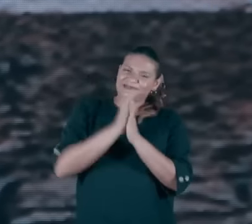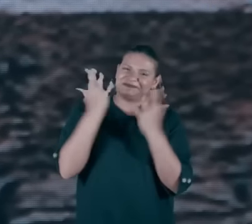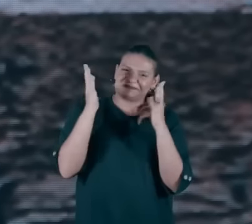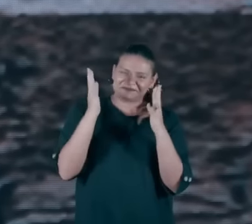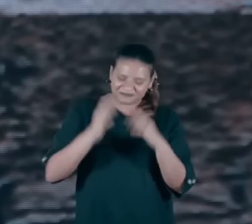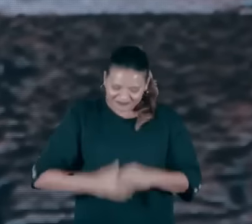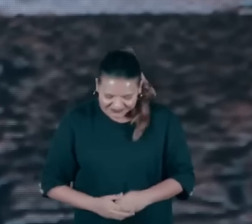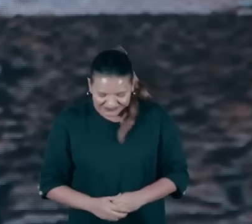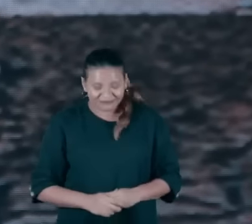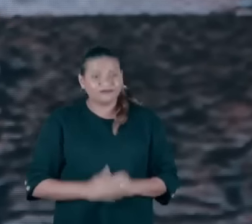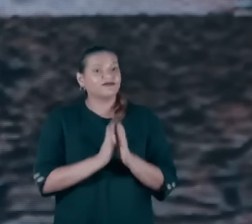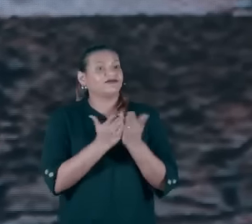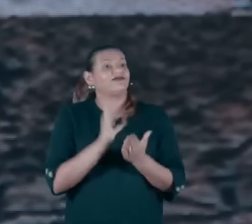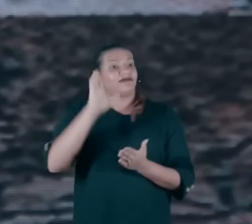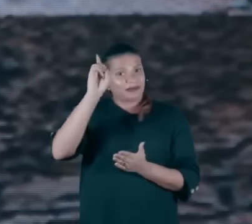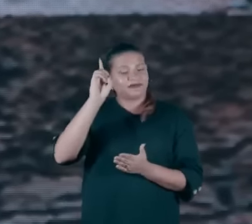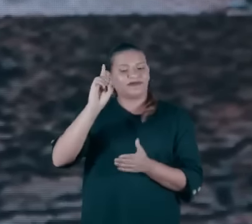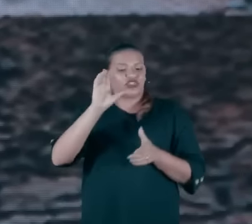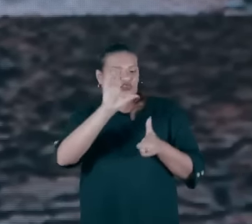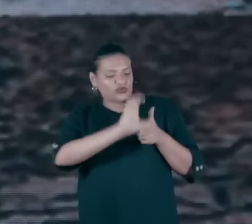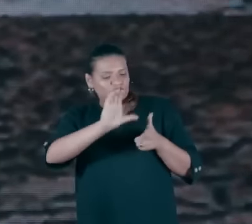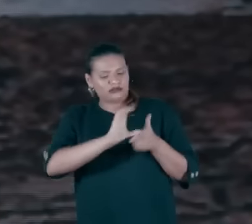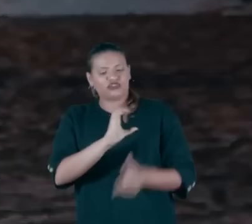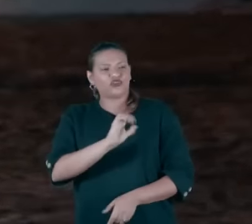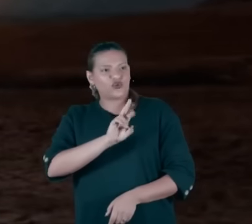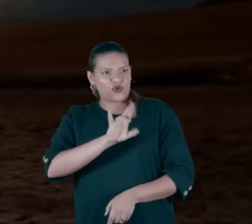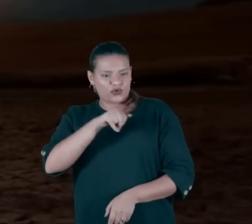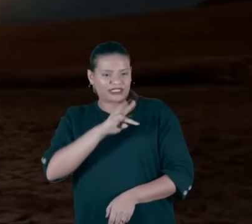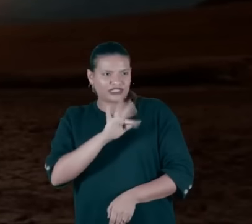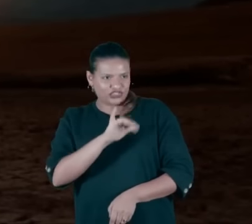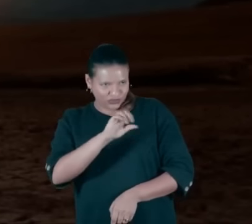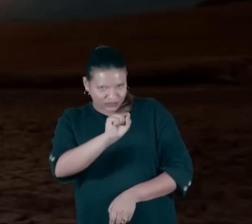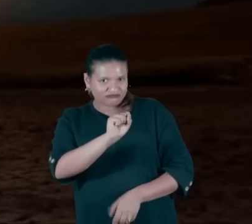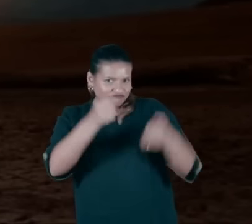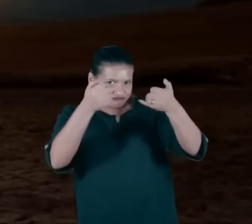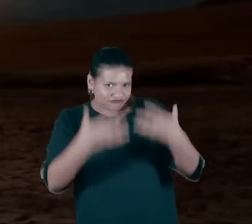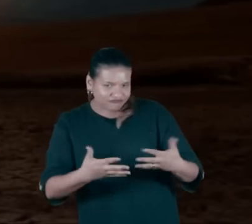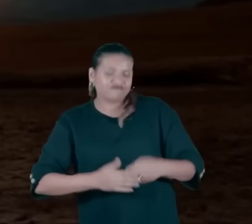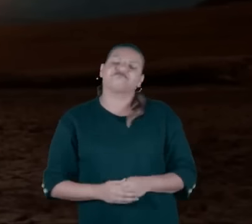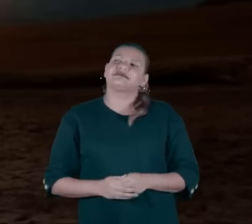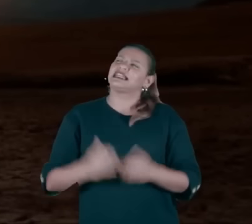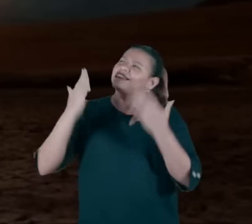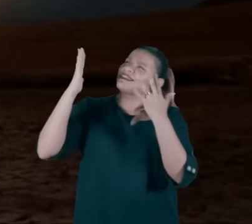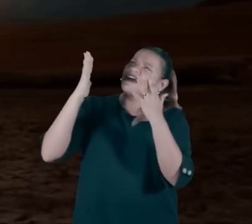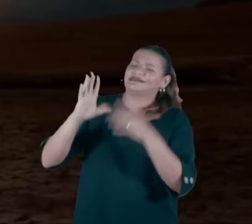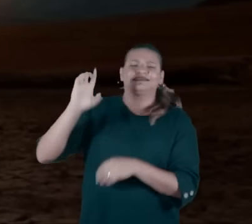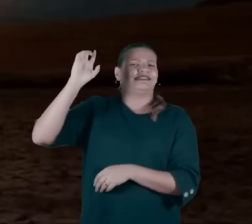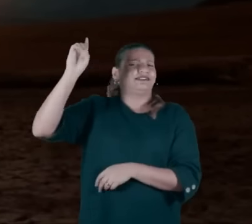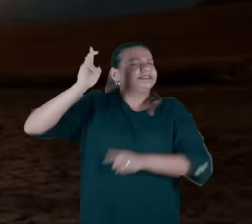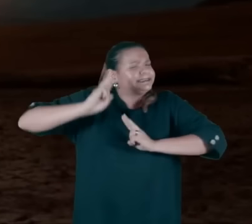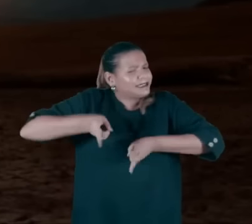segunda Coríntios 2:1 diz Graças porém a Deus que em Cristo sempre nos conduz em Triunfo Diga